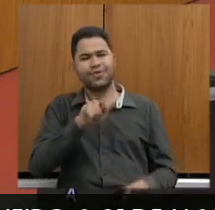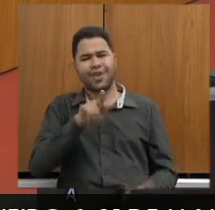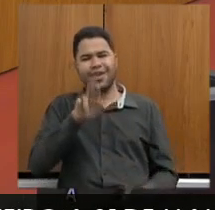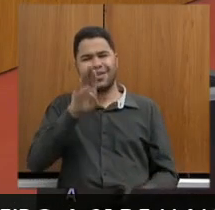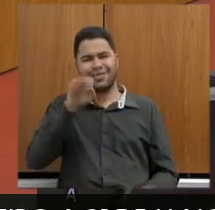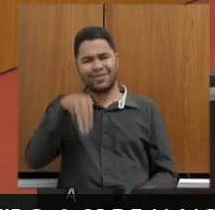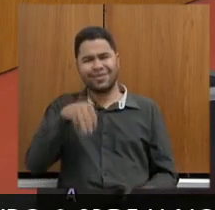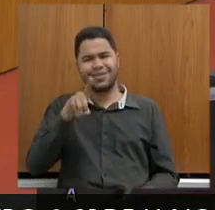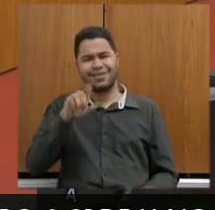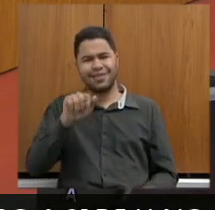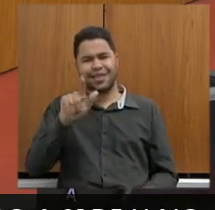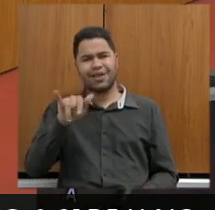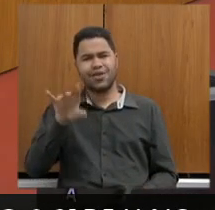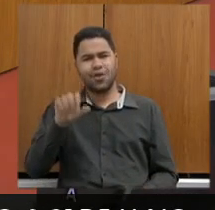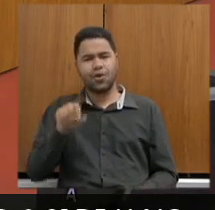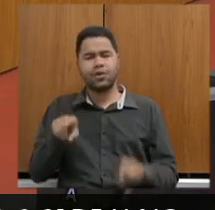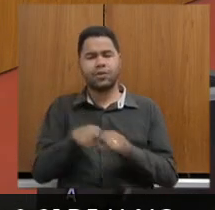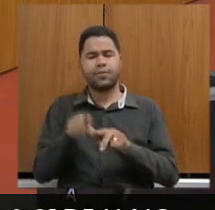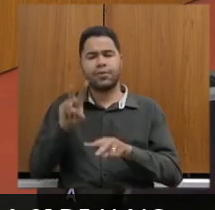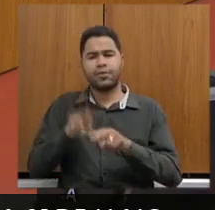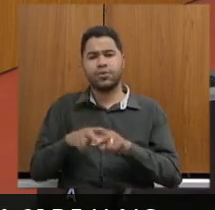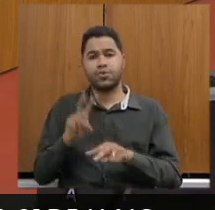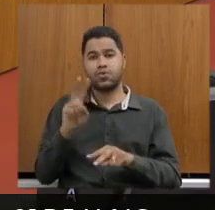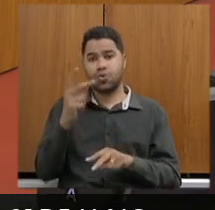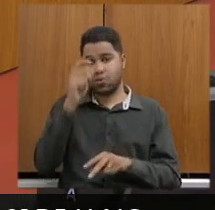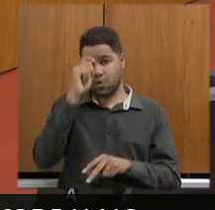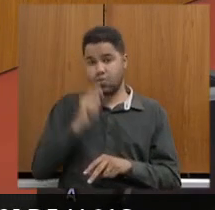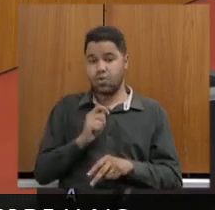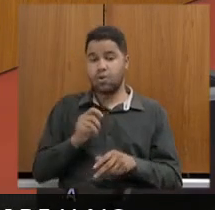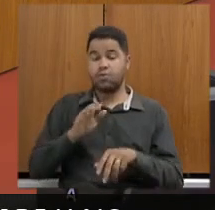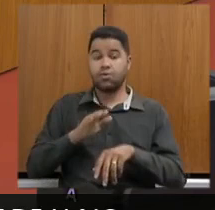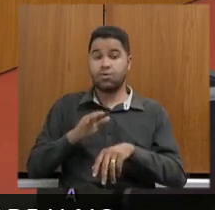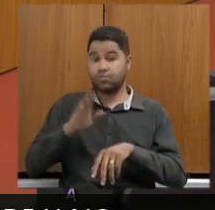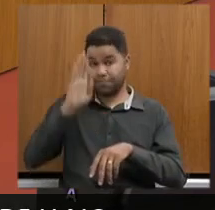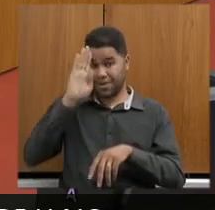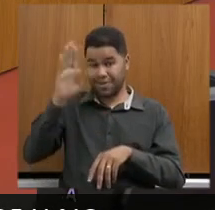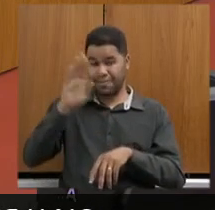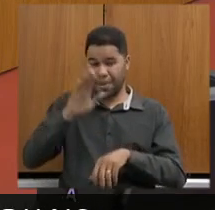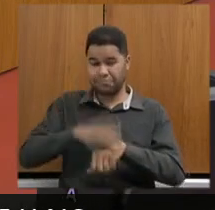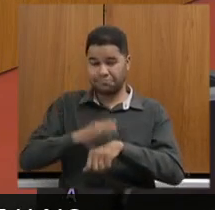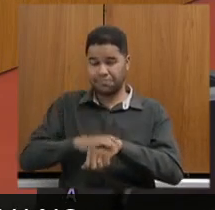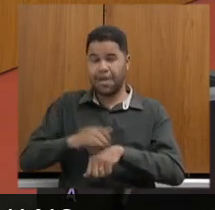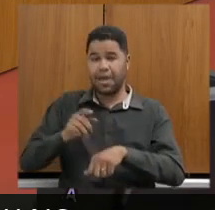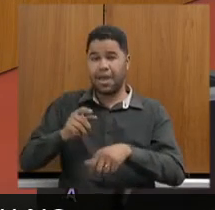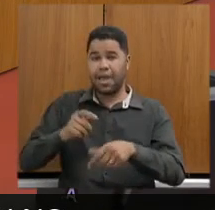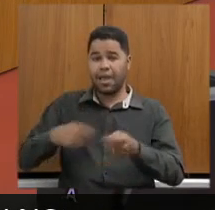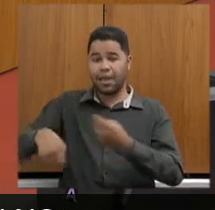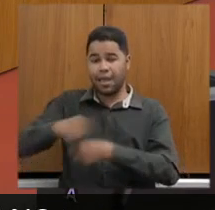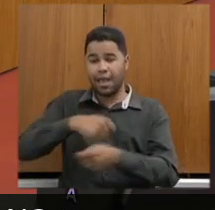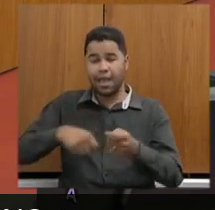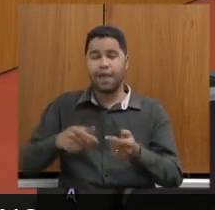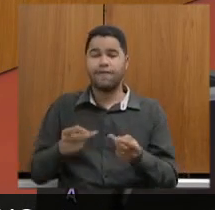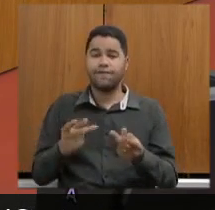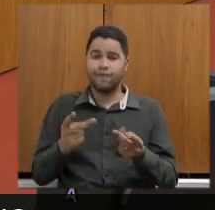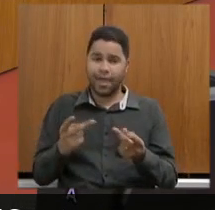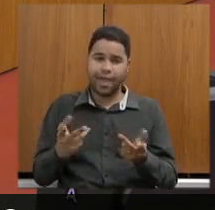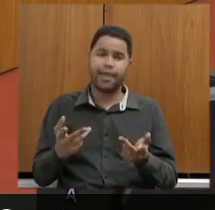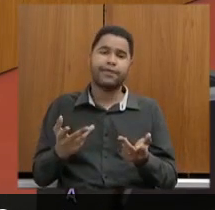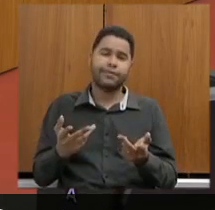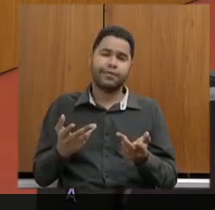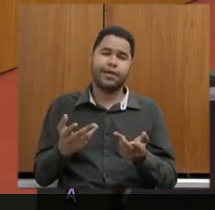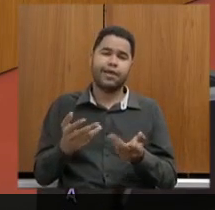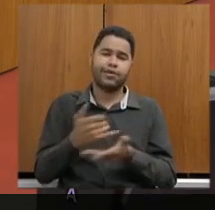o Tático Móvel no grão esses também na prisão de dois autores de tráfico de droga e uma vasta quantidade de droga também no local também está aguardando